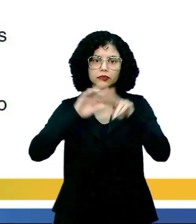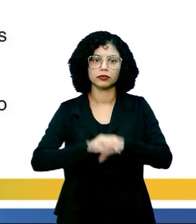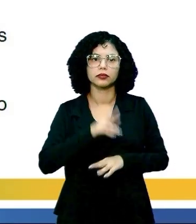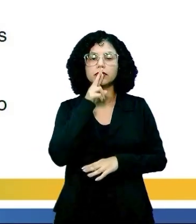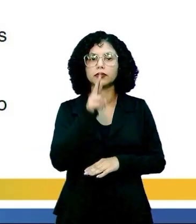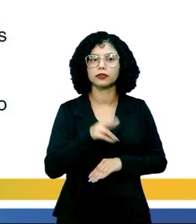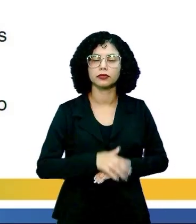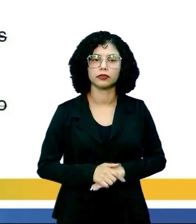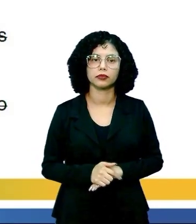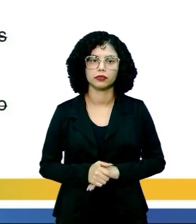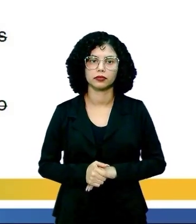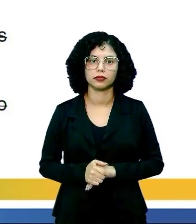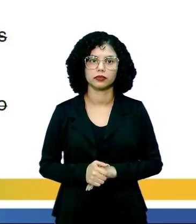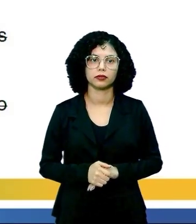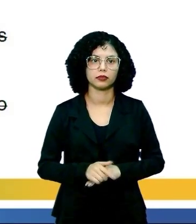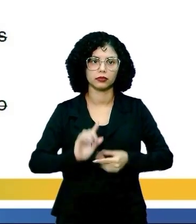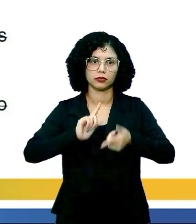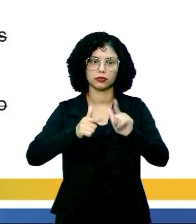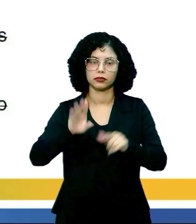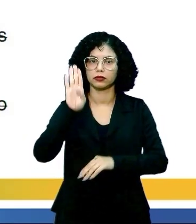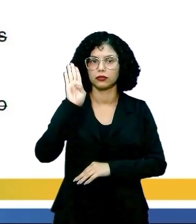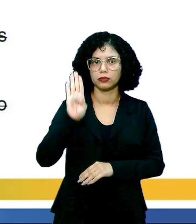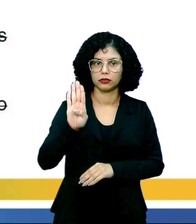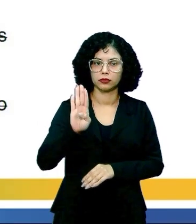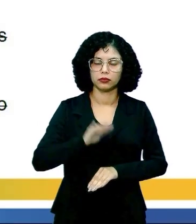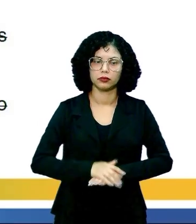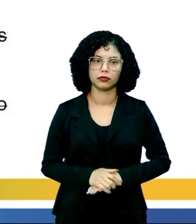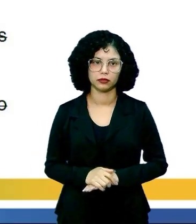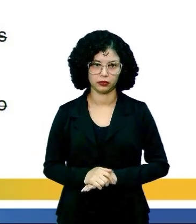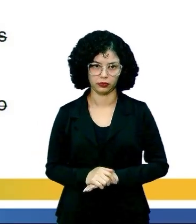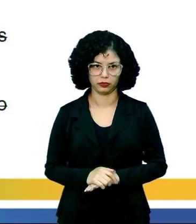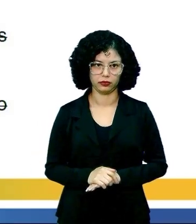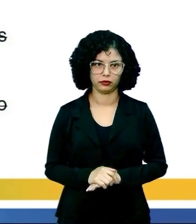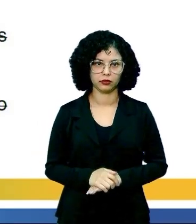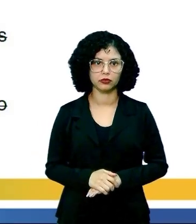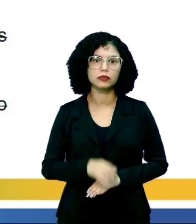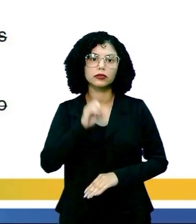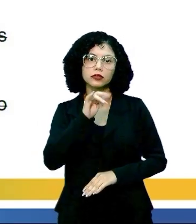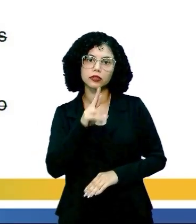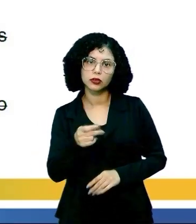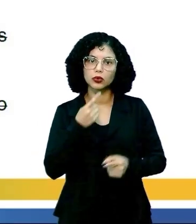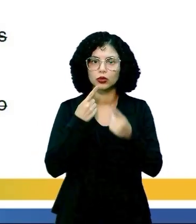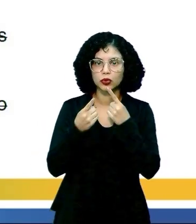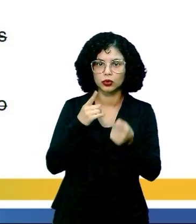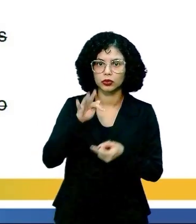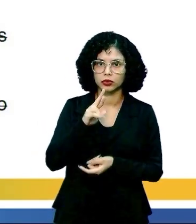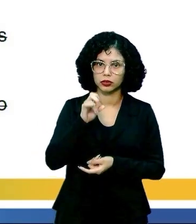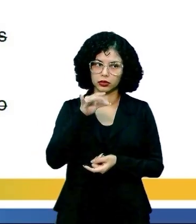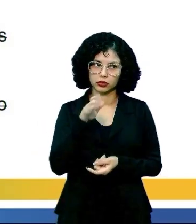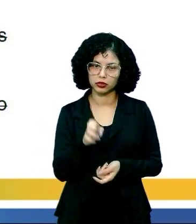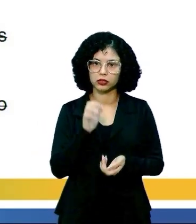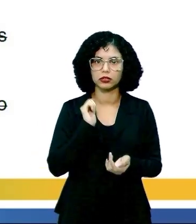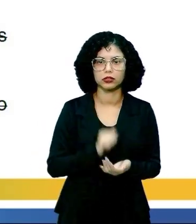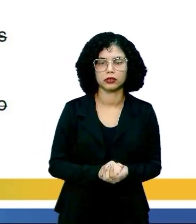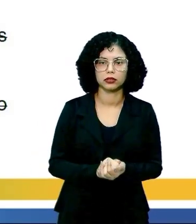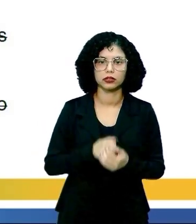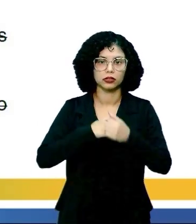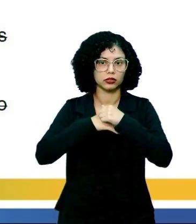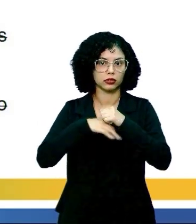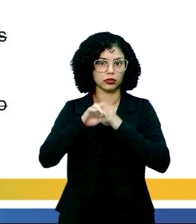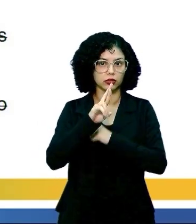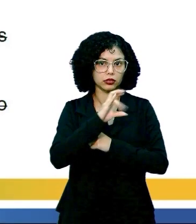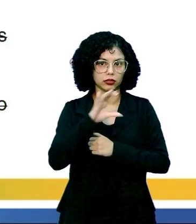é a resposta correta. Está expressa na letra B. Ironizava-se o discurso da inexistência